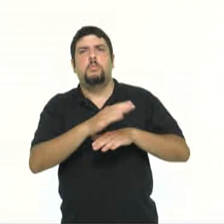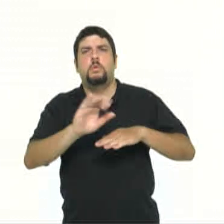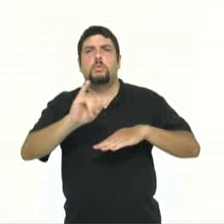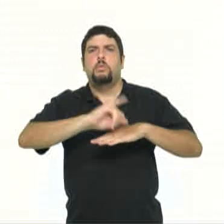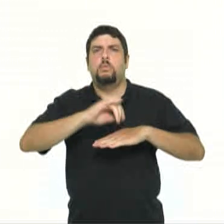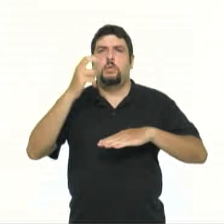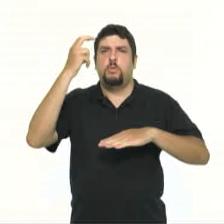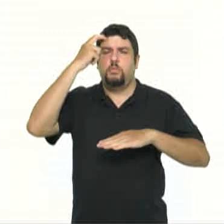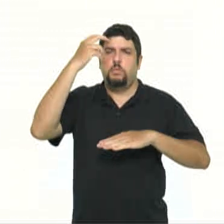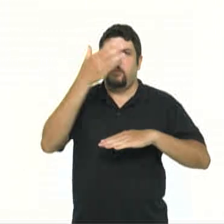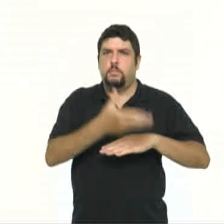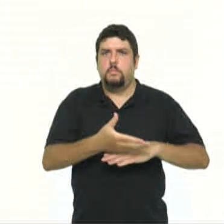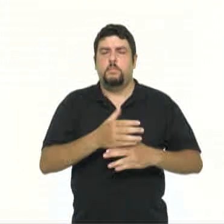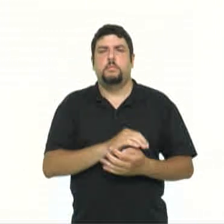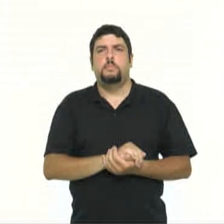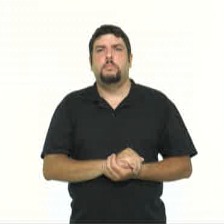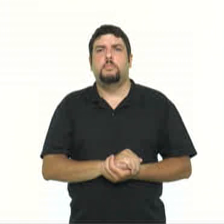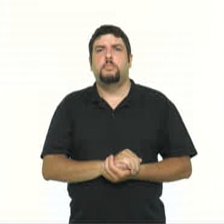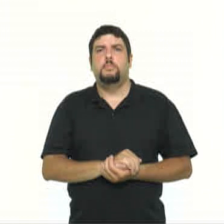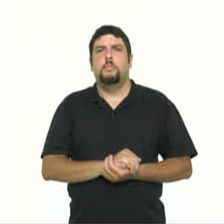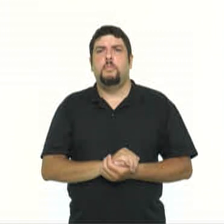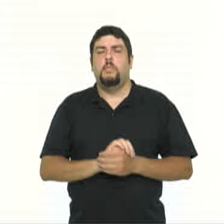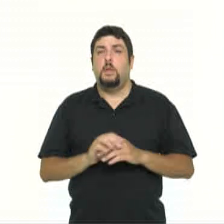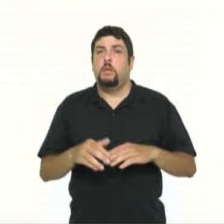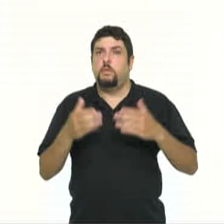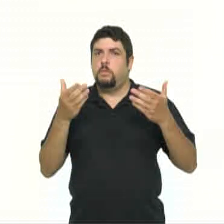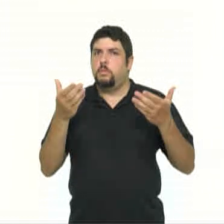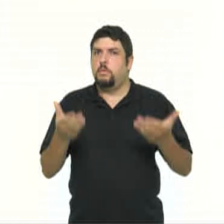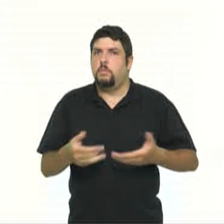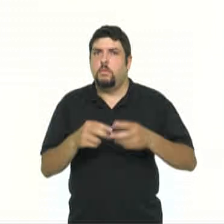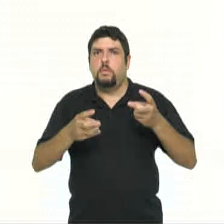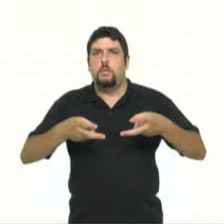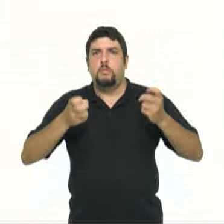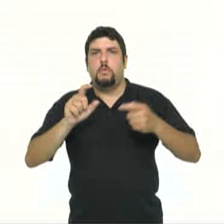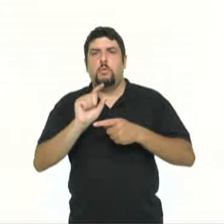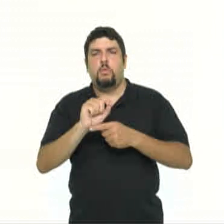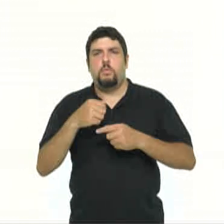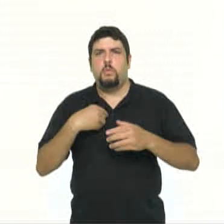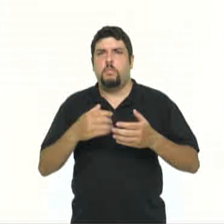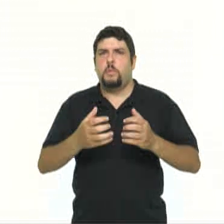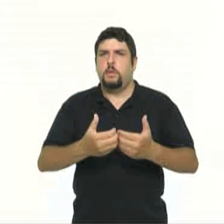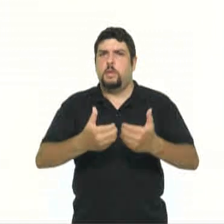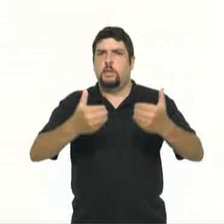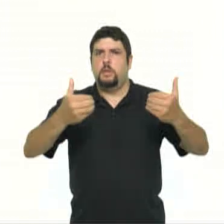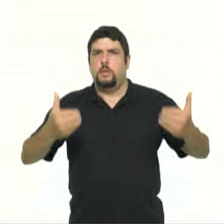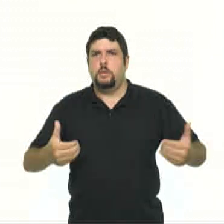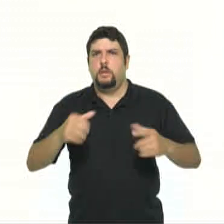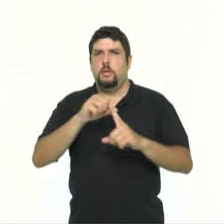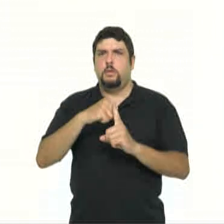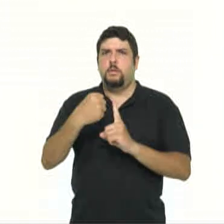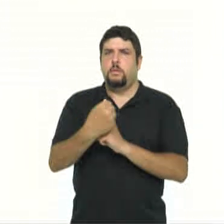em questão. Nesse sentido, observa-se que a segregação social,